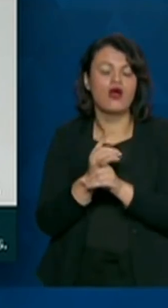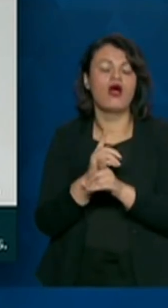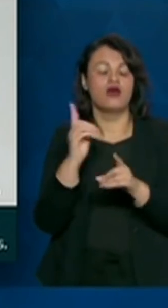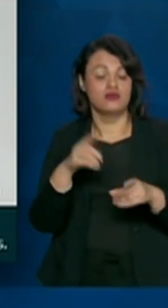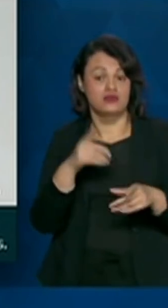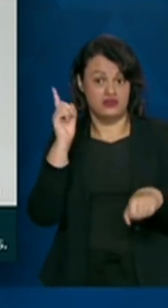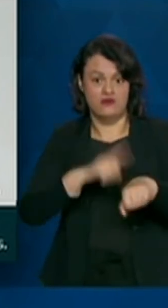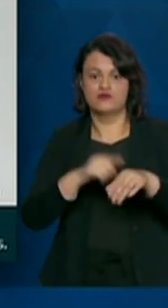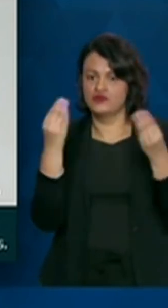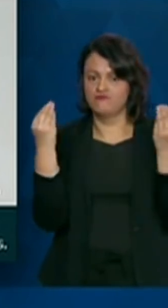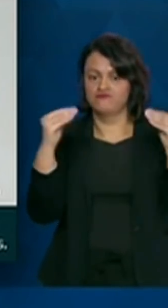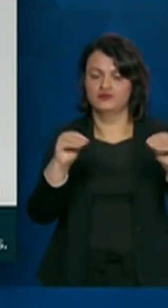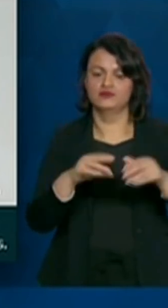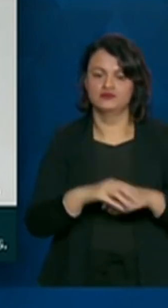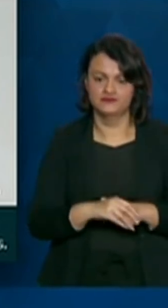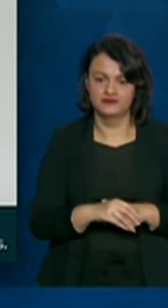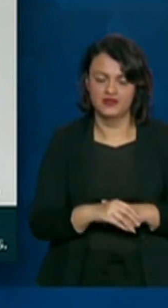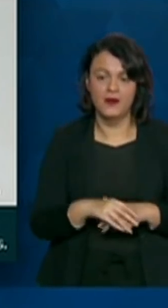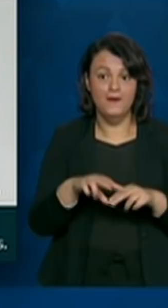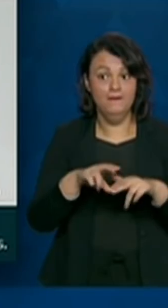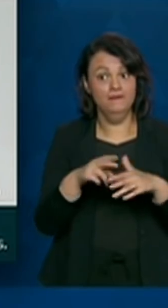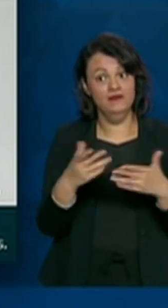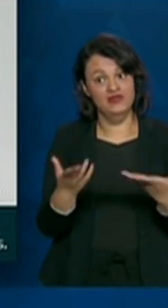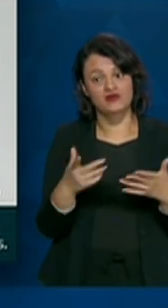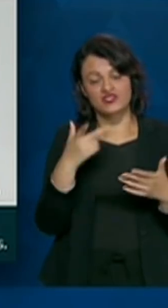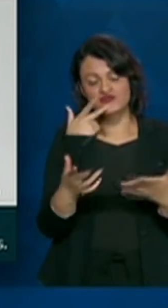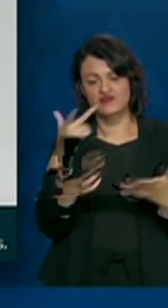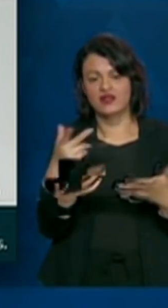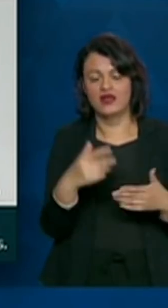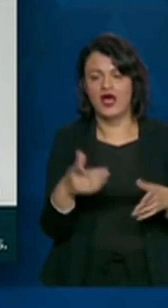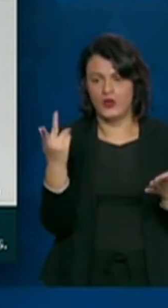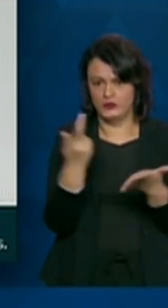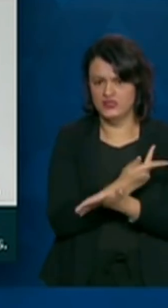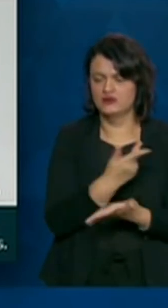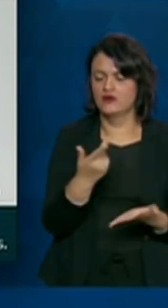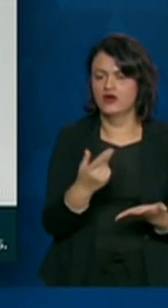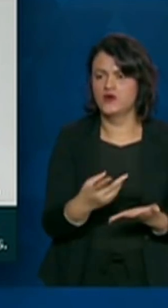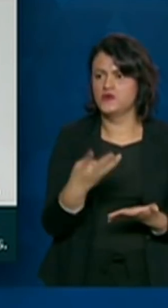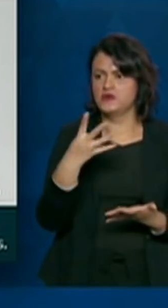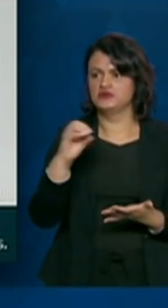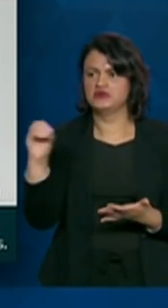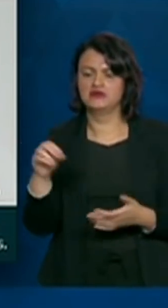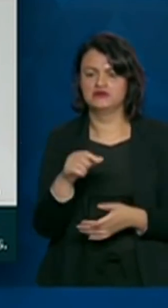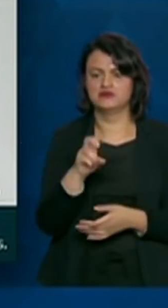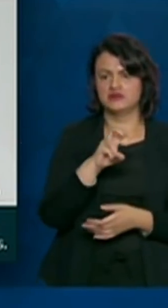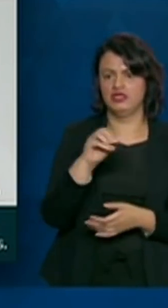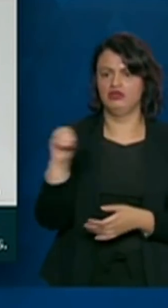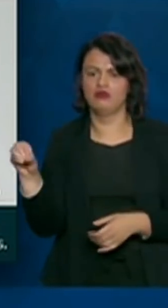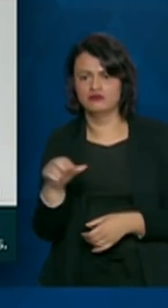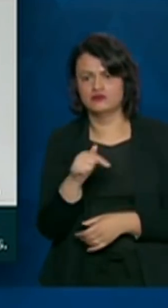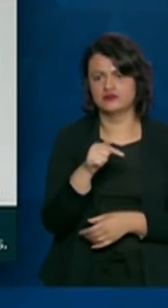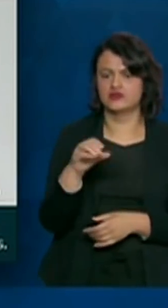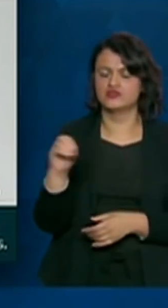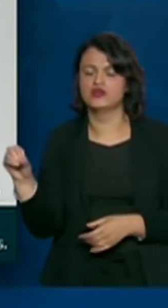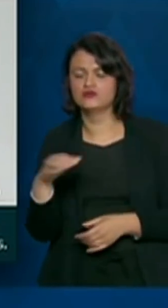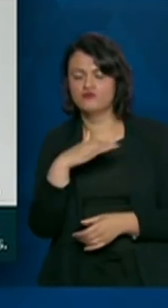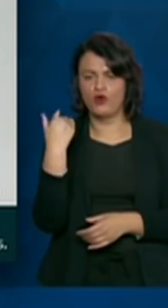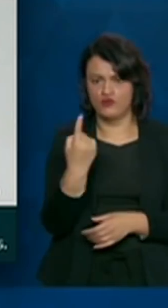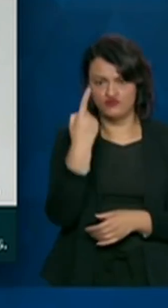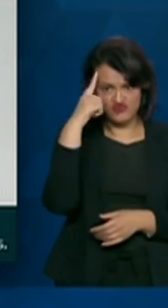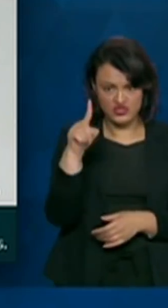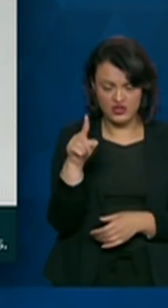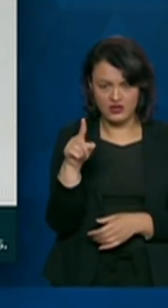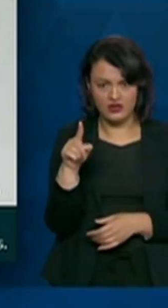isso, a gente não pode dizer que ocorreram 400, 500, 700 óbitos num dia, mas